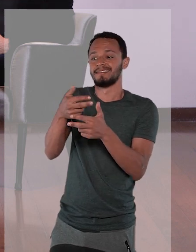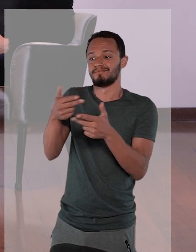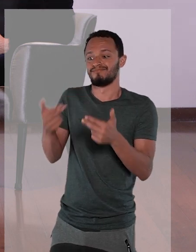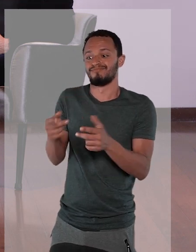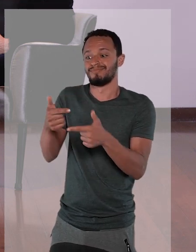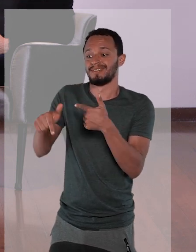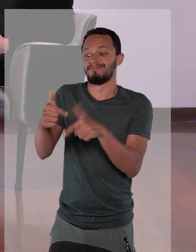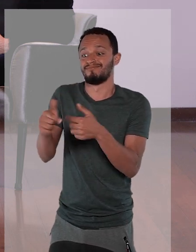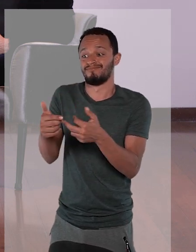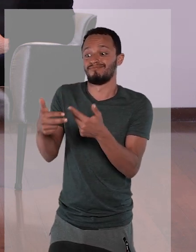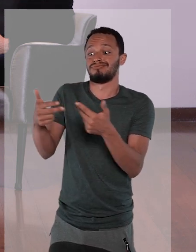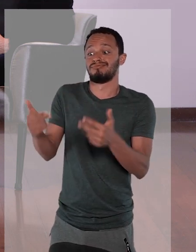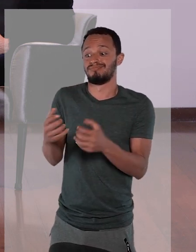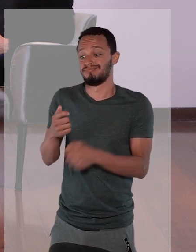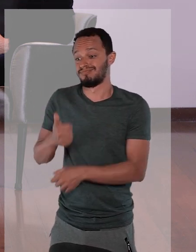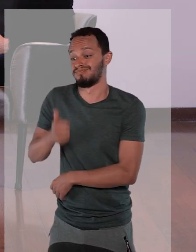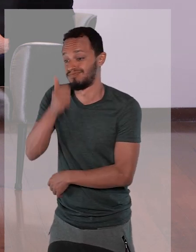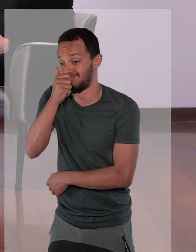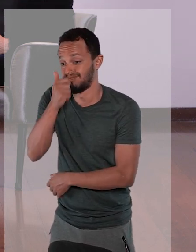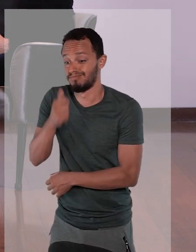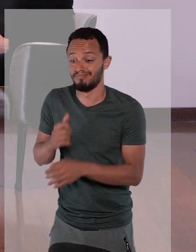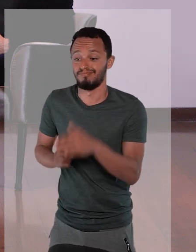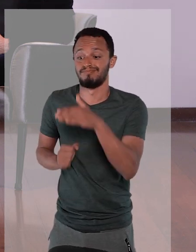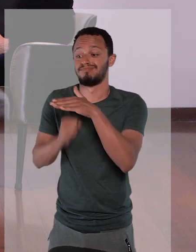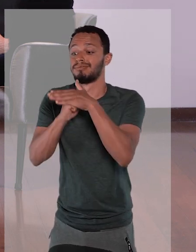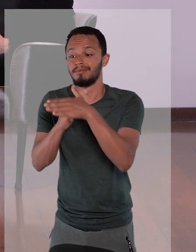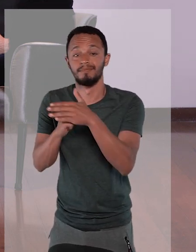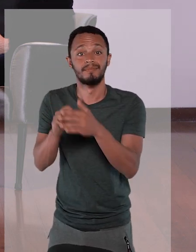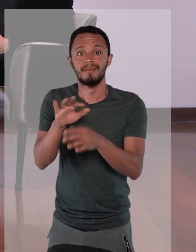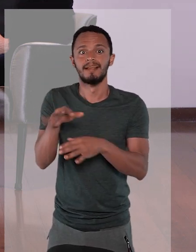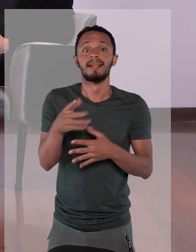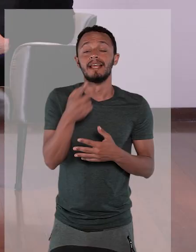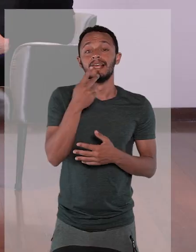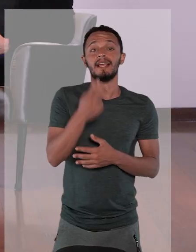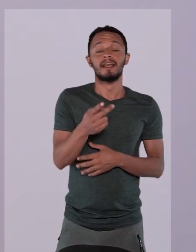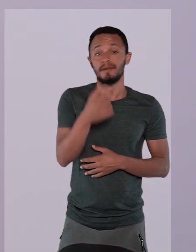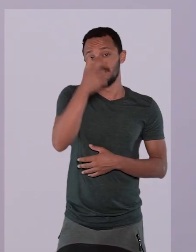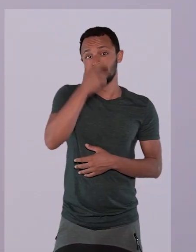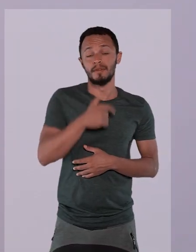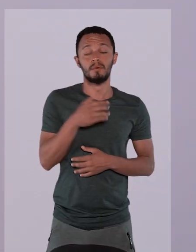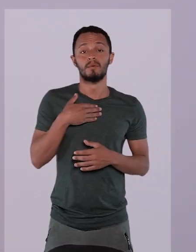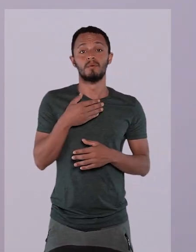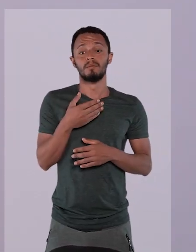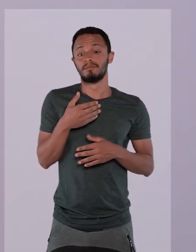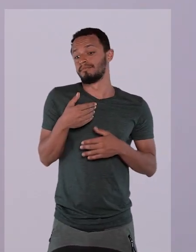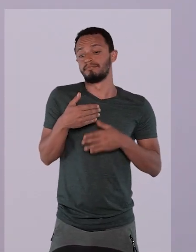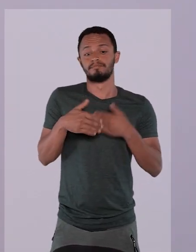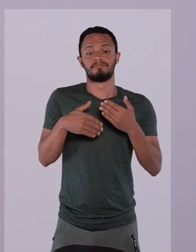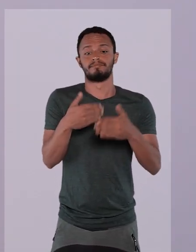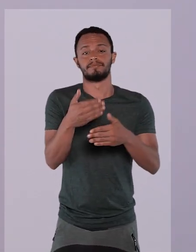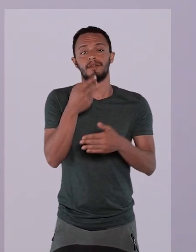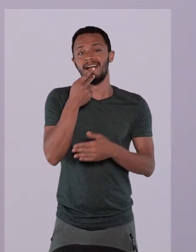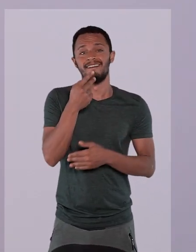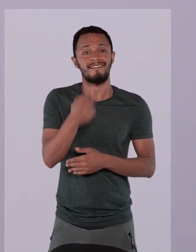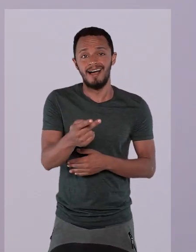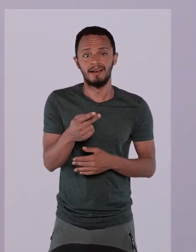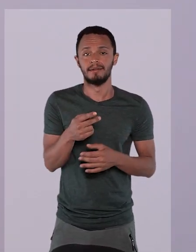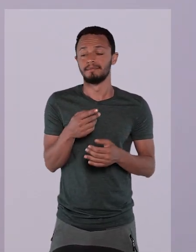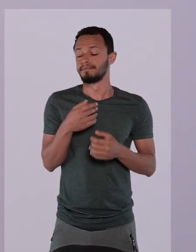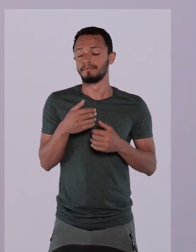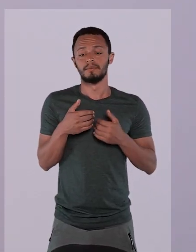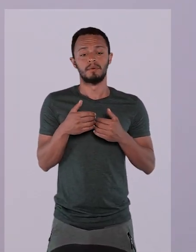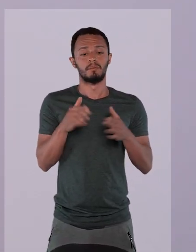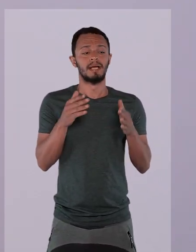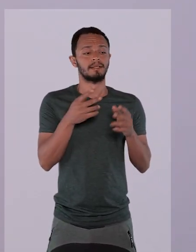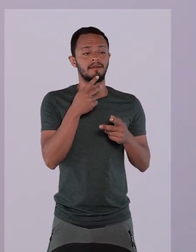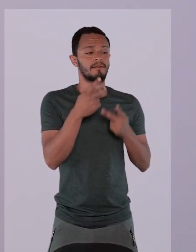que eu sabia falar de uma maneira que as pessoas entendiam. Começou a ter. E aí eu falei, tá, tudo bem, mas, gente, foi uma experiência, eu tenho que